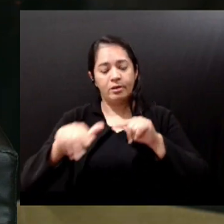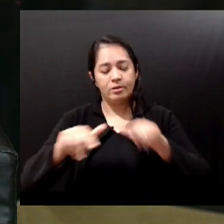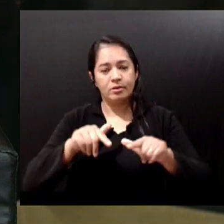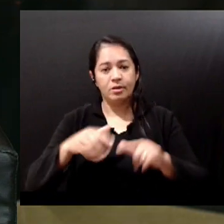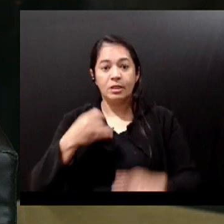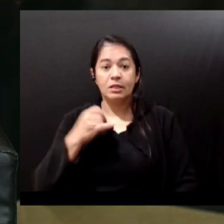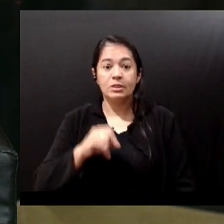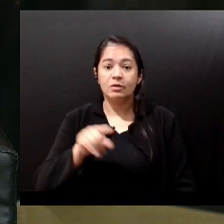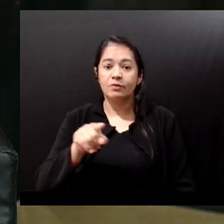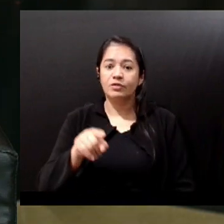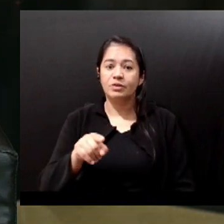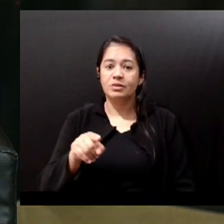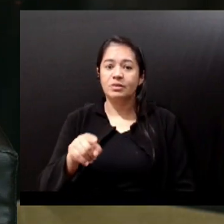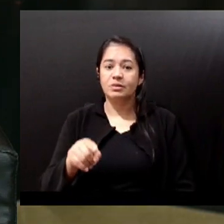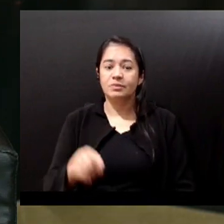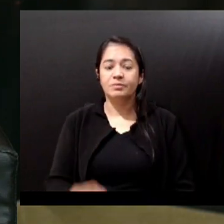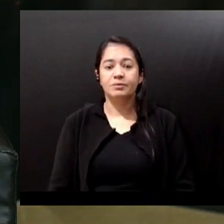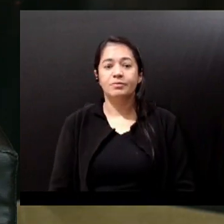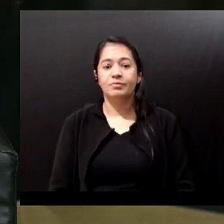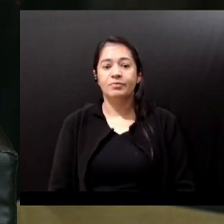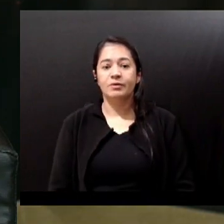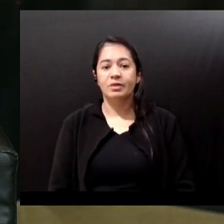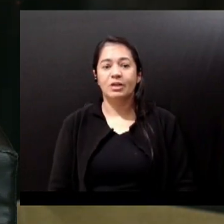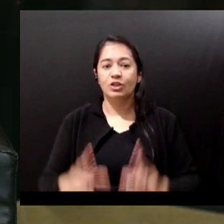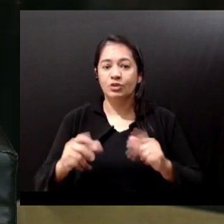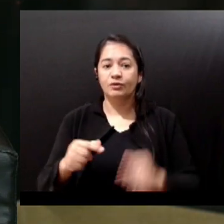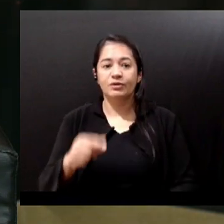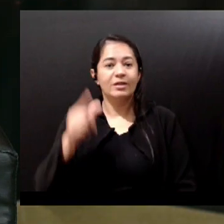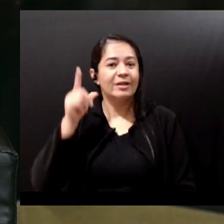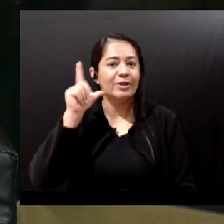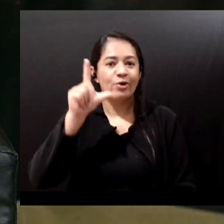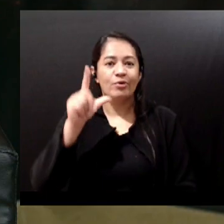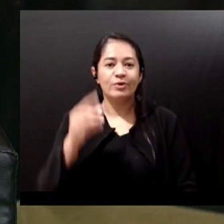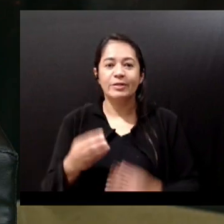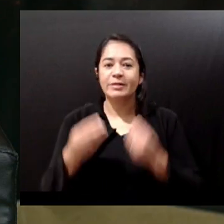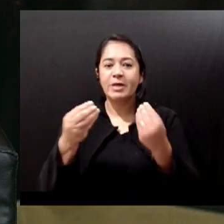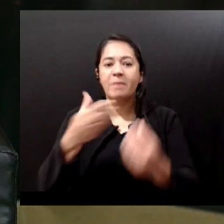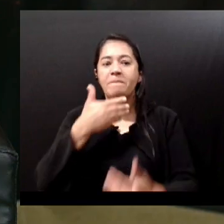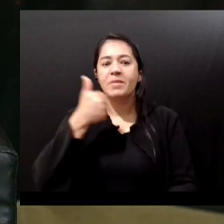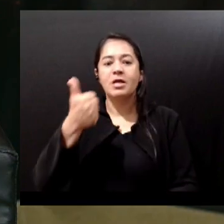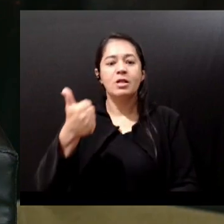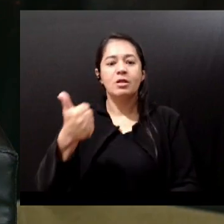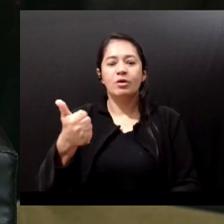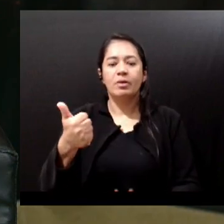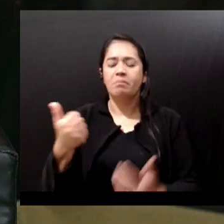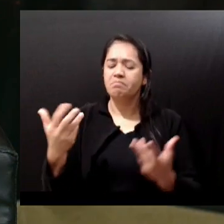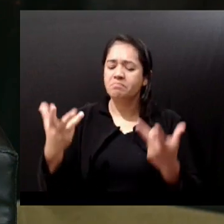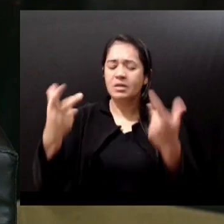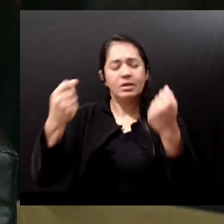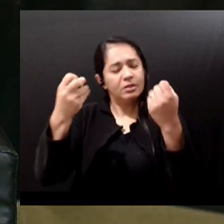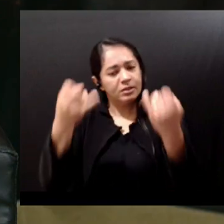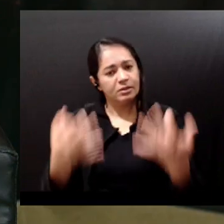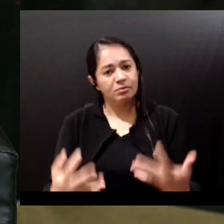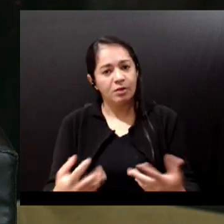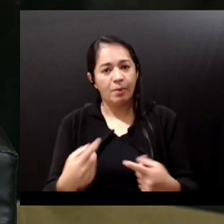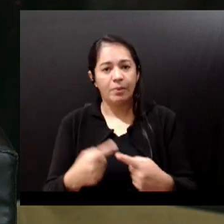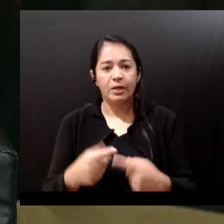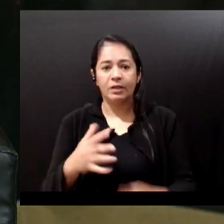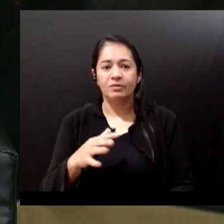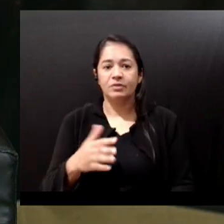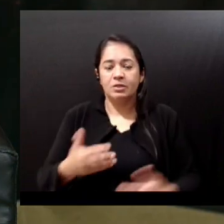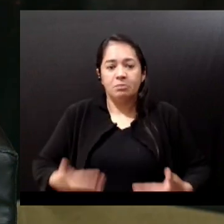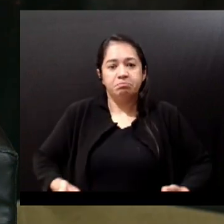prepara por inteiro, você não consegue entregar. Eu achei magnífico isso, porque de repente você se arruma daqui para cima,